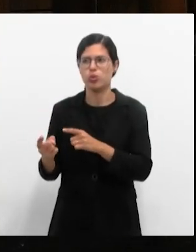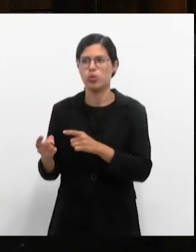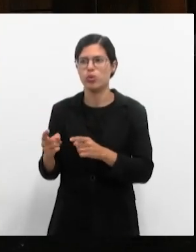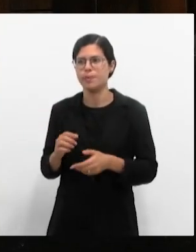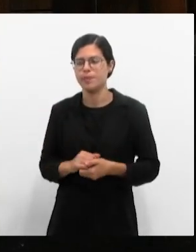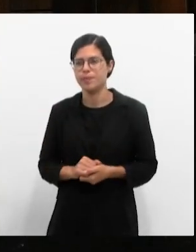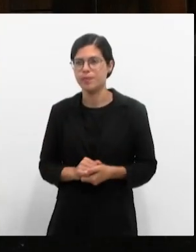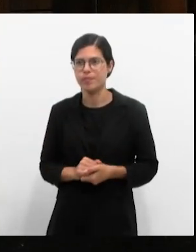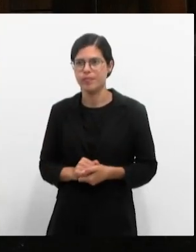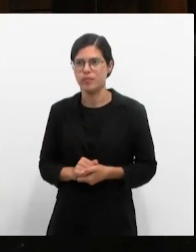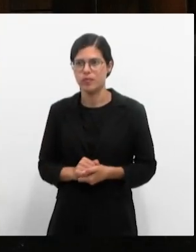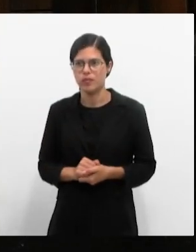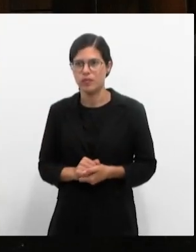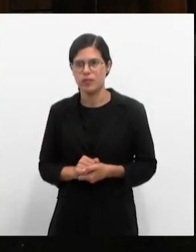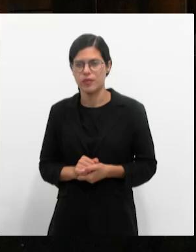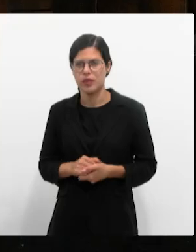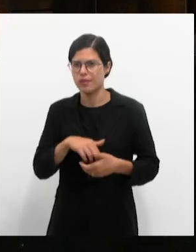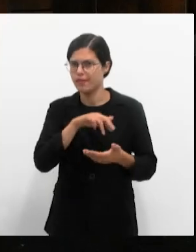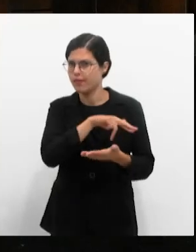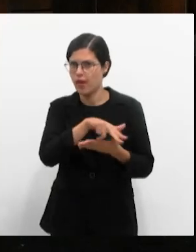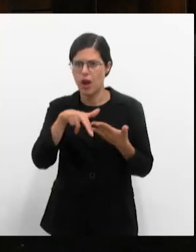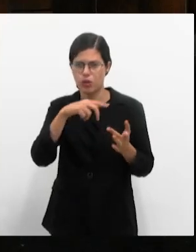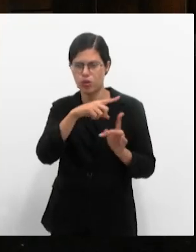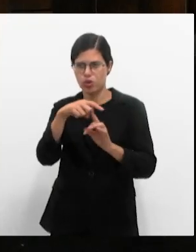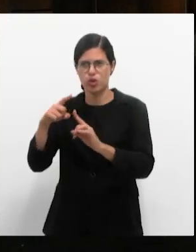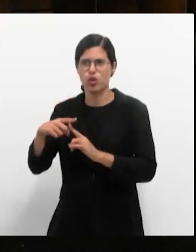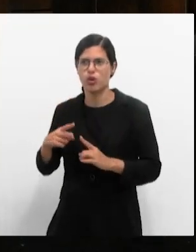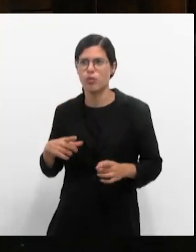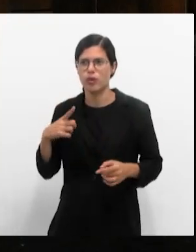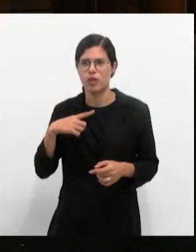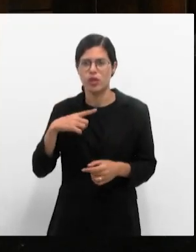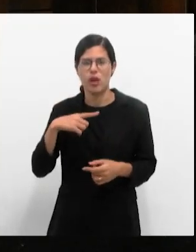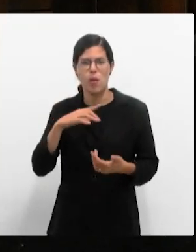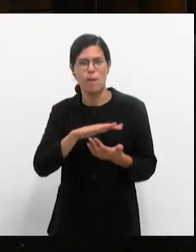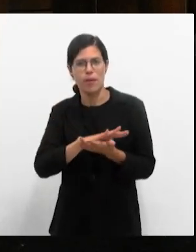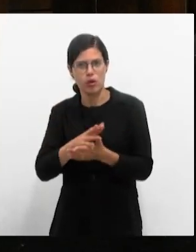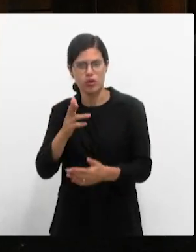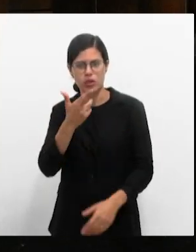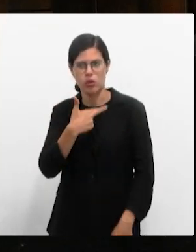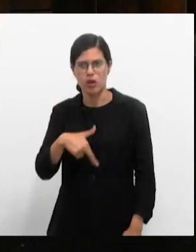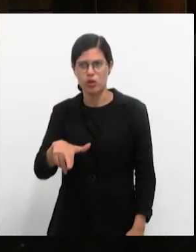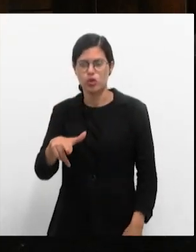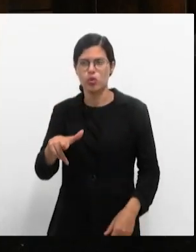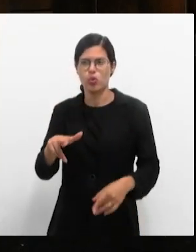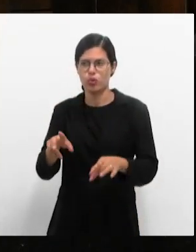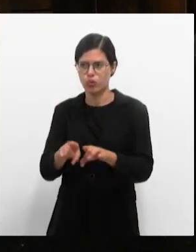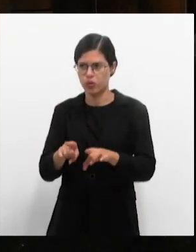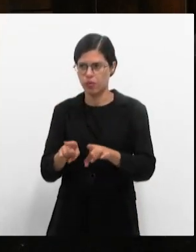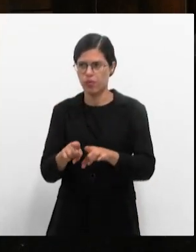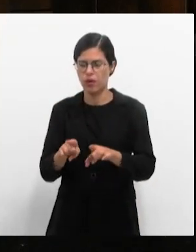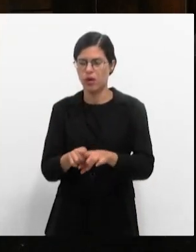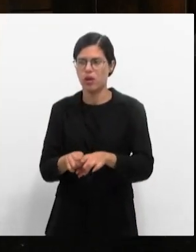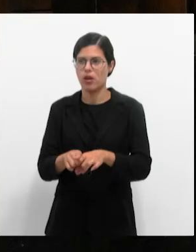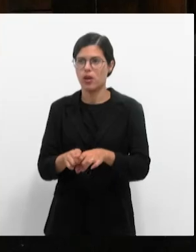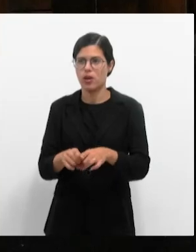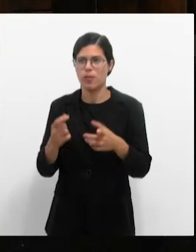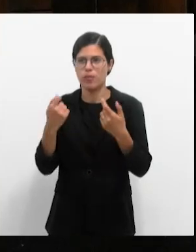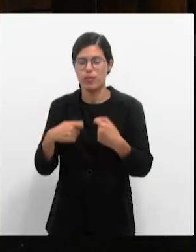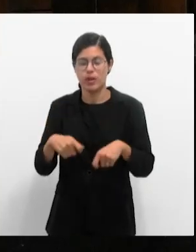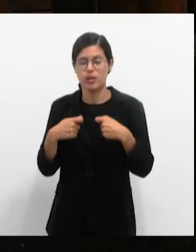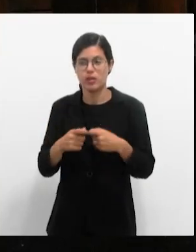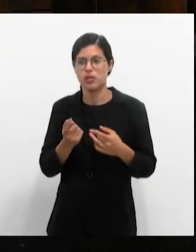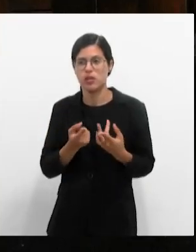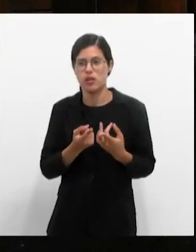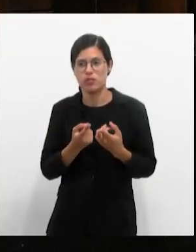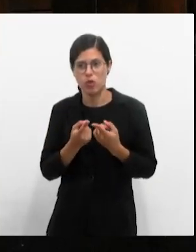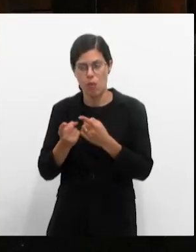variável, que traz a intolerância religiosa, que constrói o racismo religioso, que é necessário ser